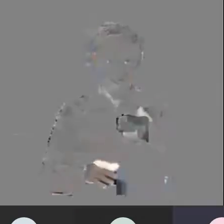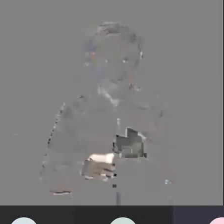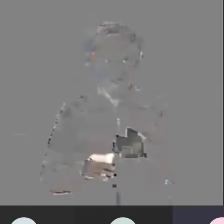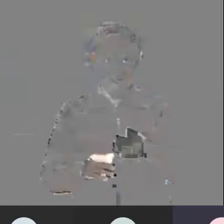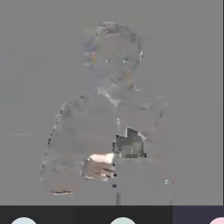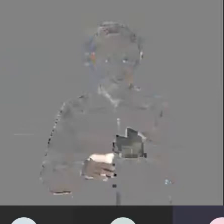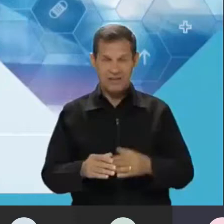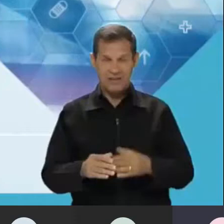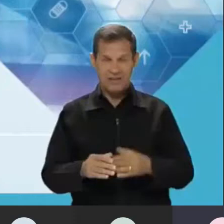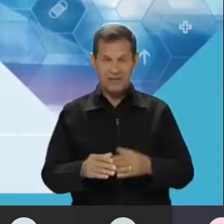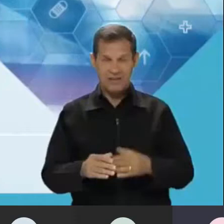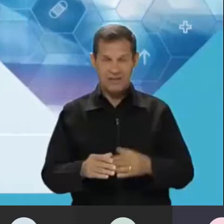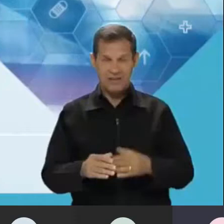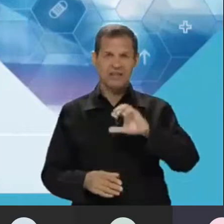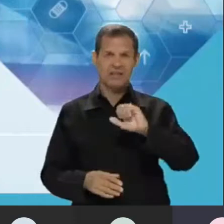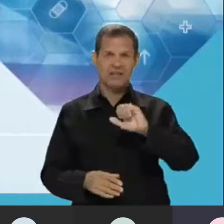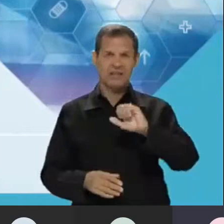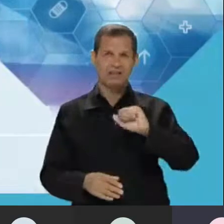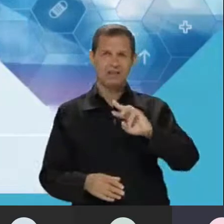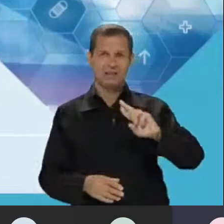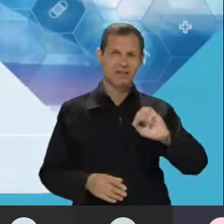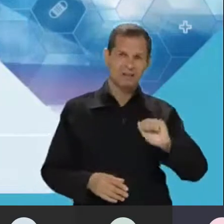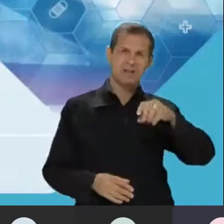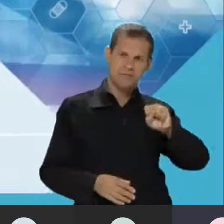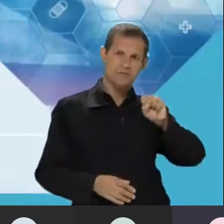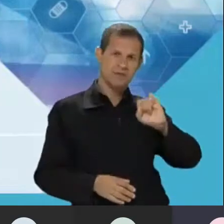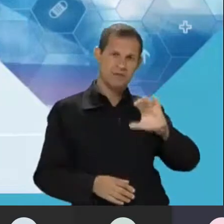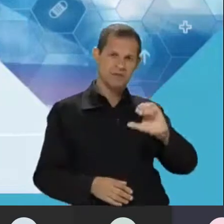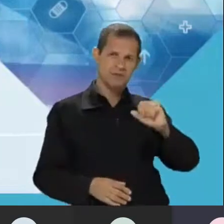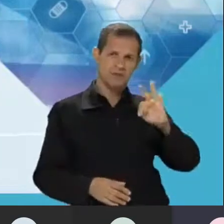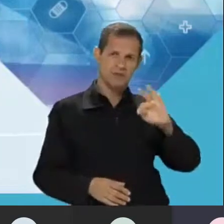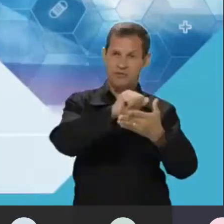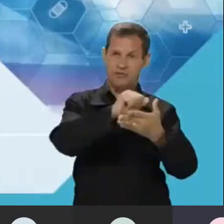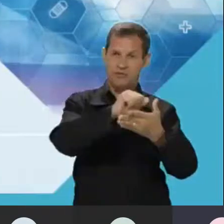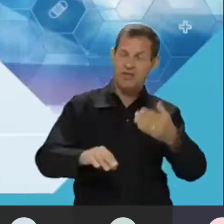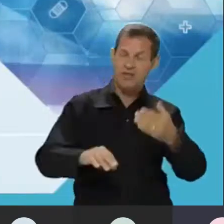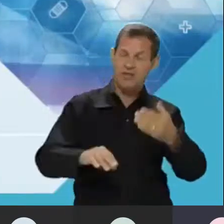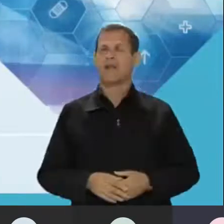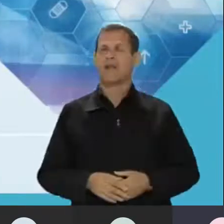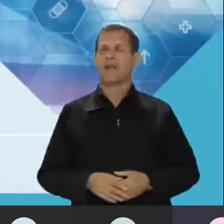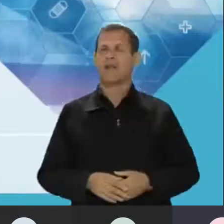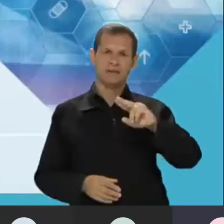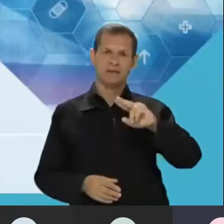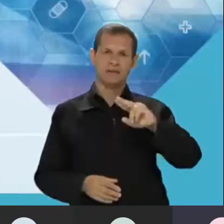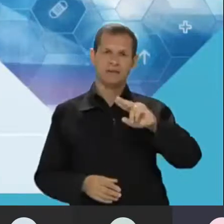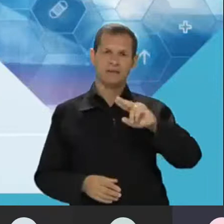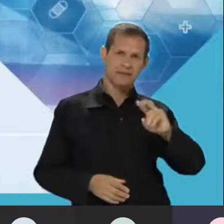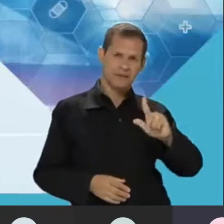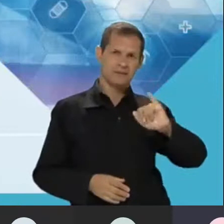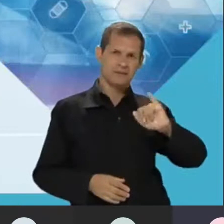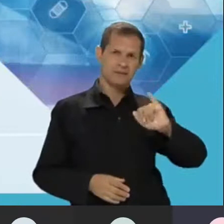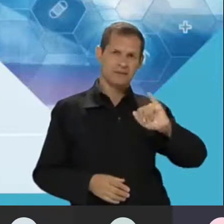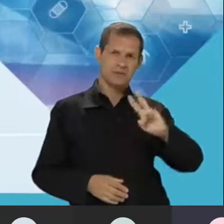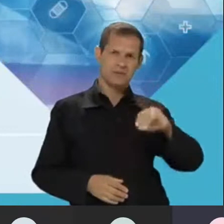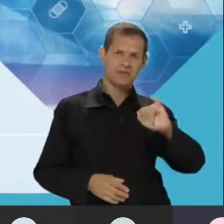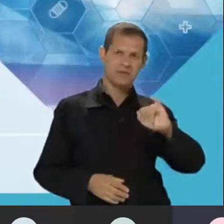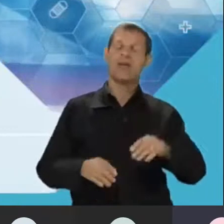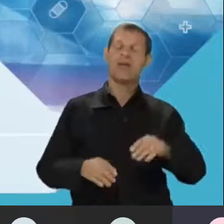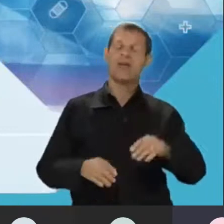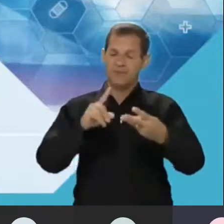na carta psicrométrica. A segunda atividade será os exercícios na carta de Givone e a terceira,